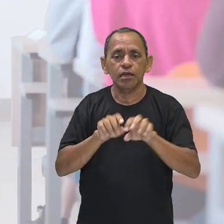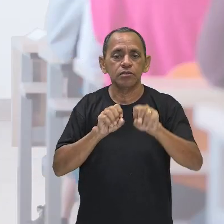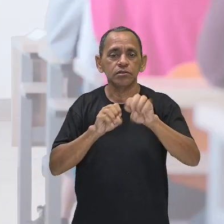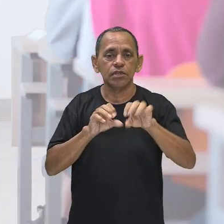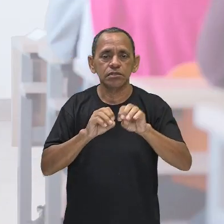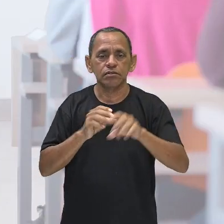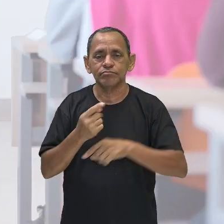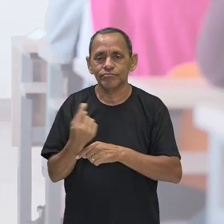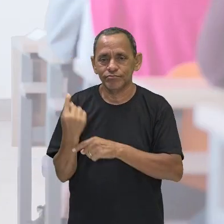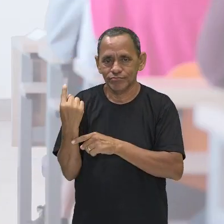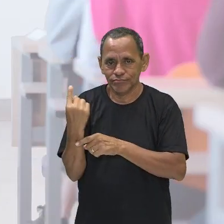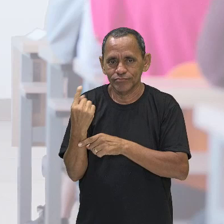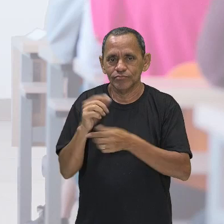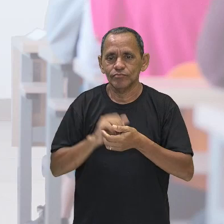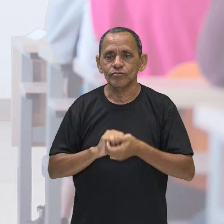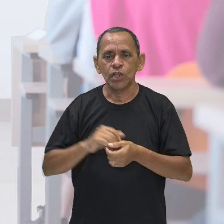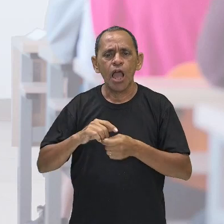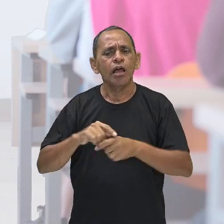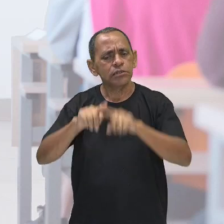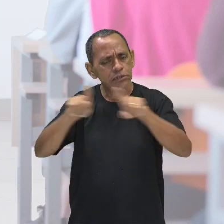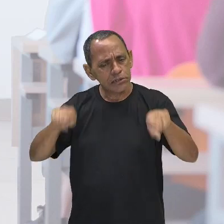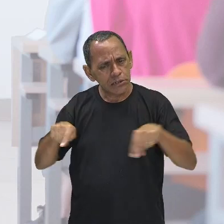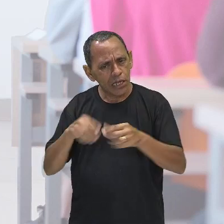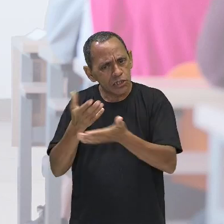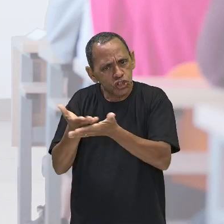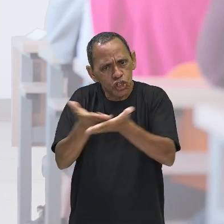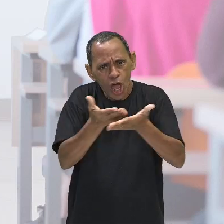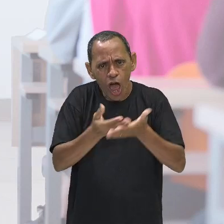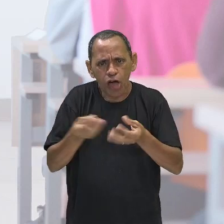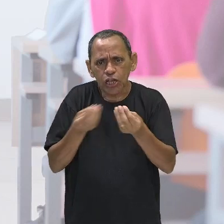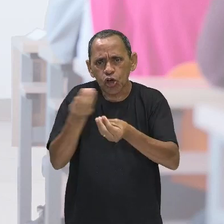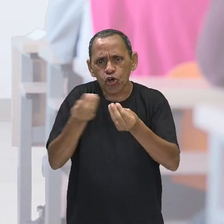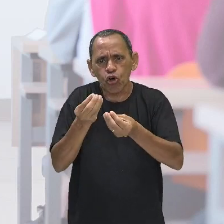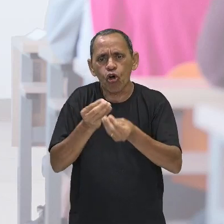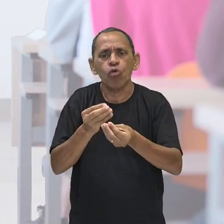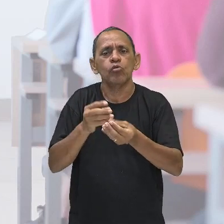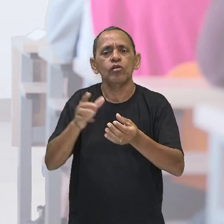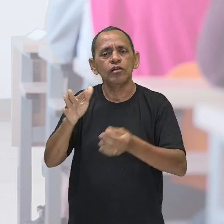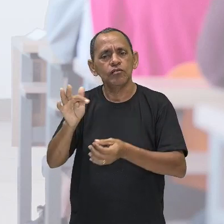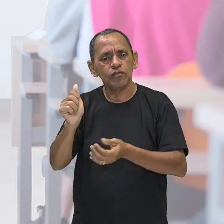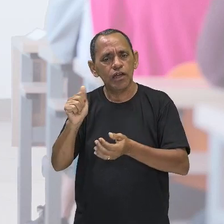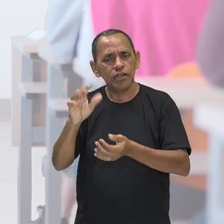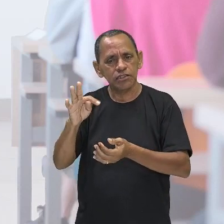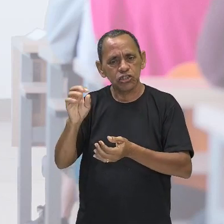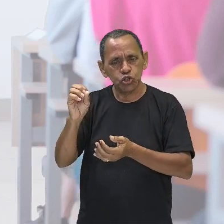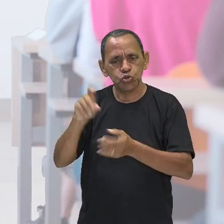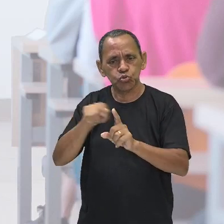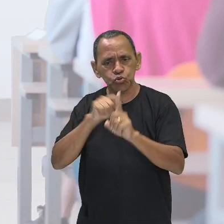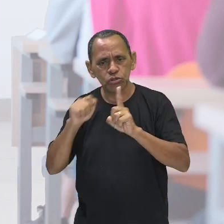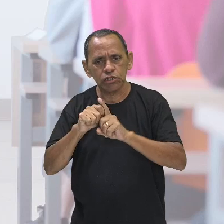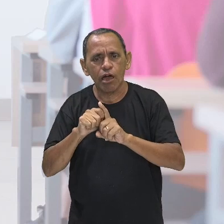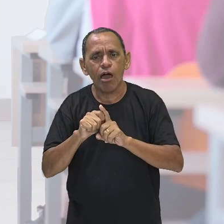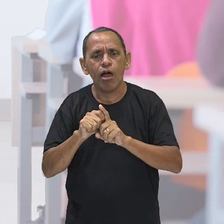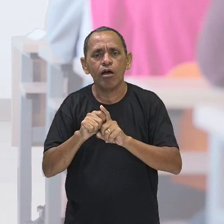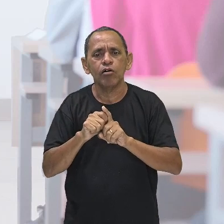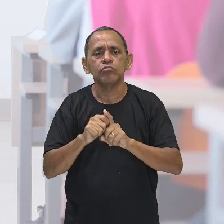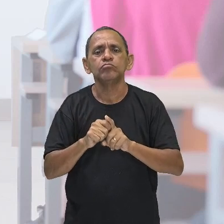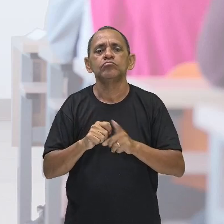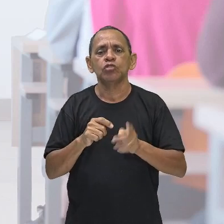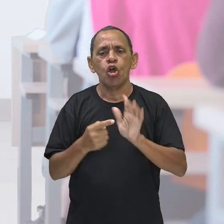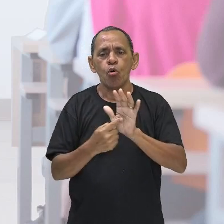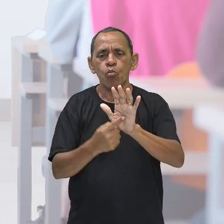aqui, nesse ambiente da sala de aula, ver aqui o fato social aplicado à educação. É geral?